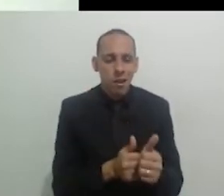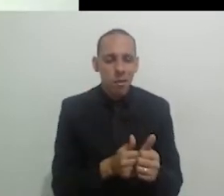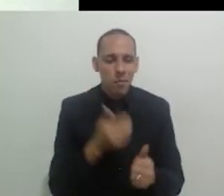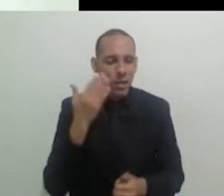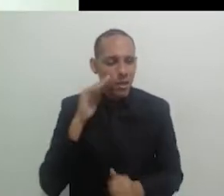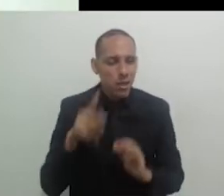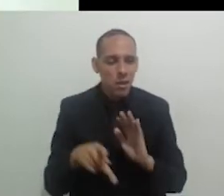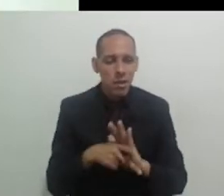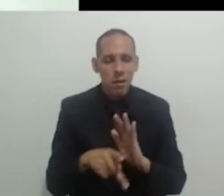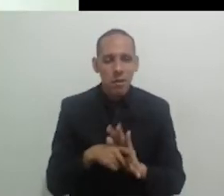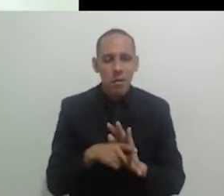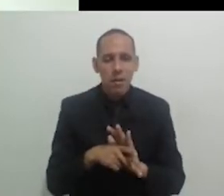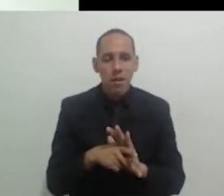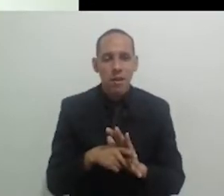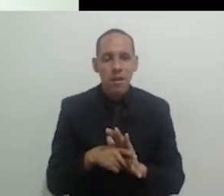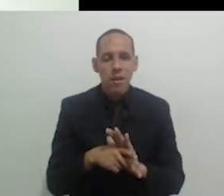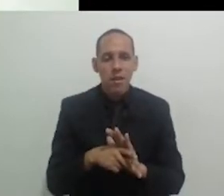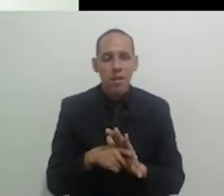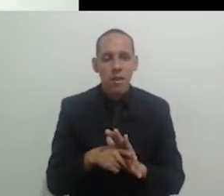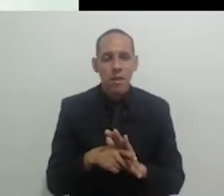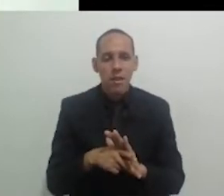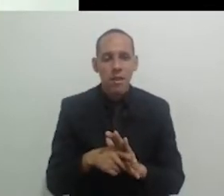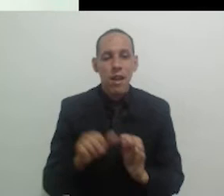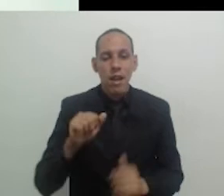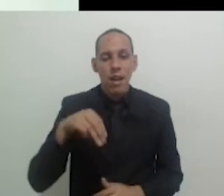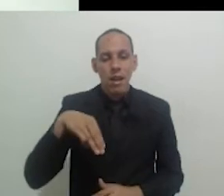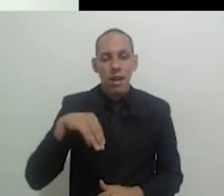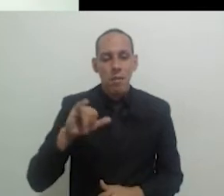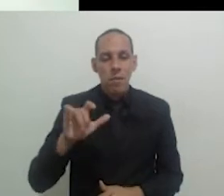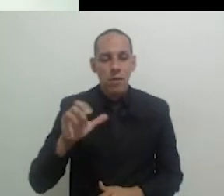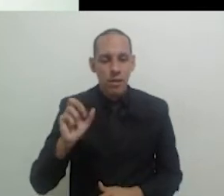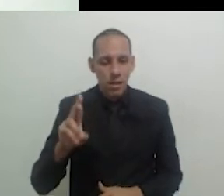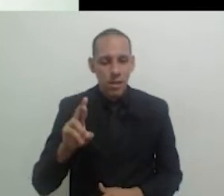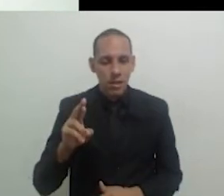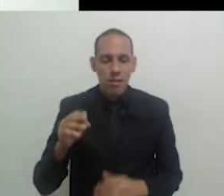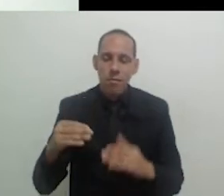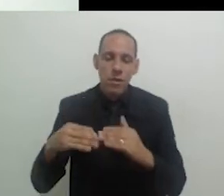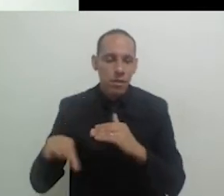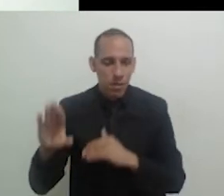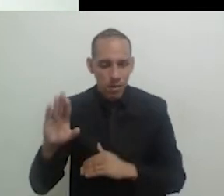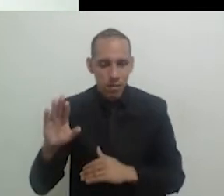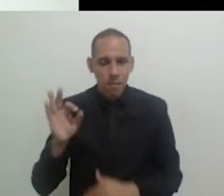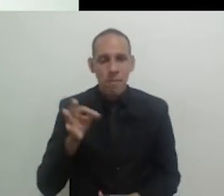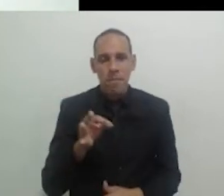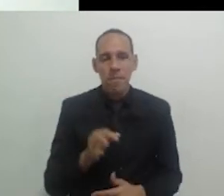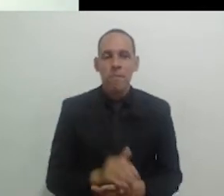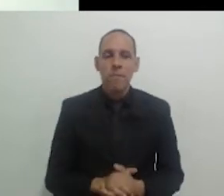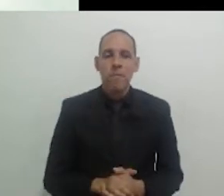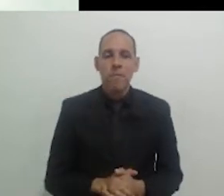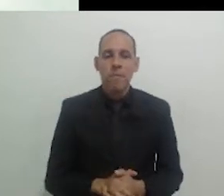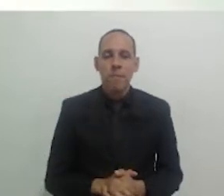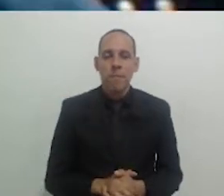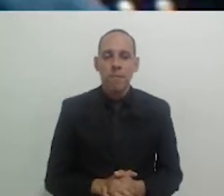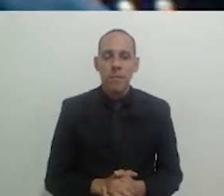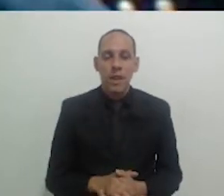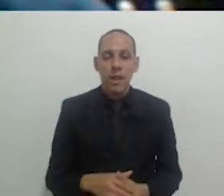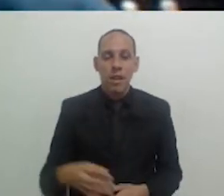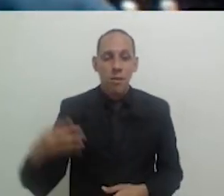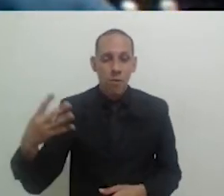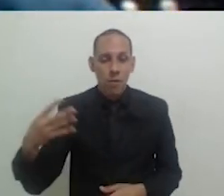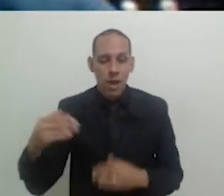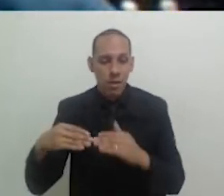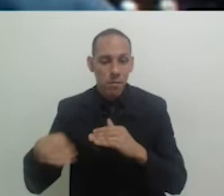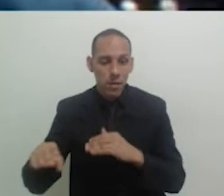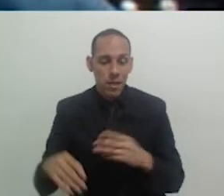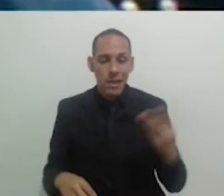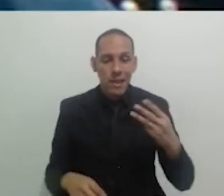adotada pelo desembargador Amilca. Improcedência, então. Isso. Então, 4 pela improcedência, 3 pela